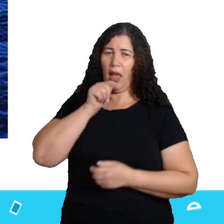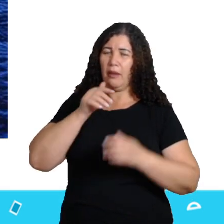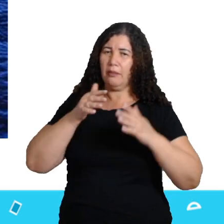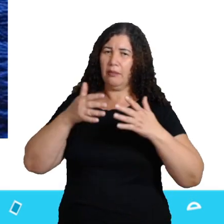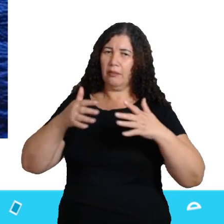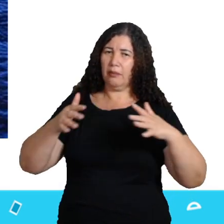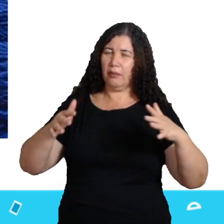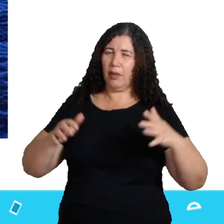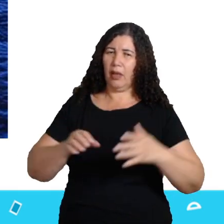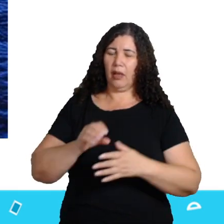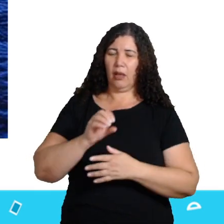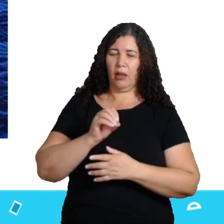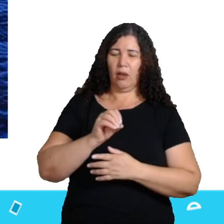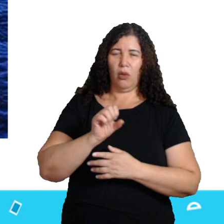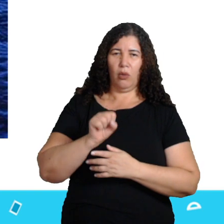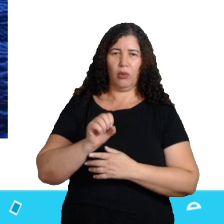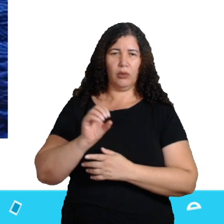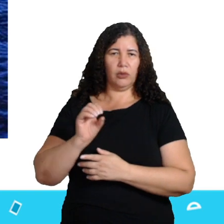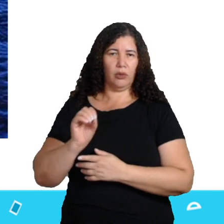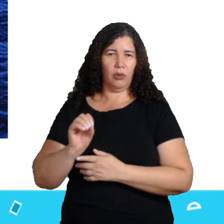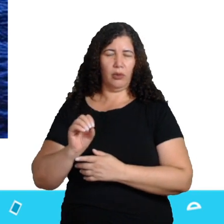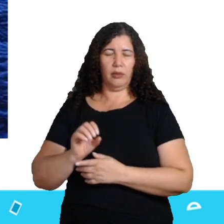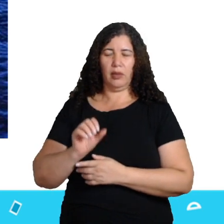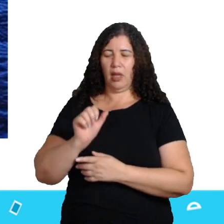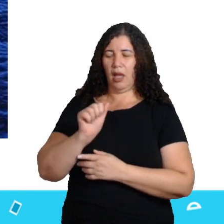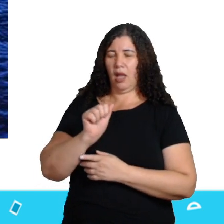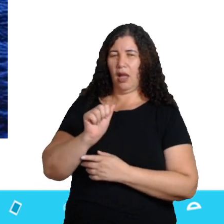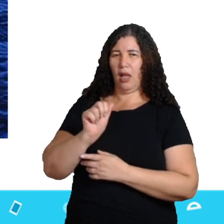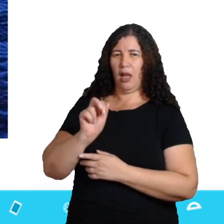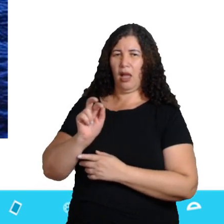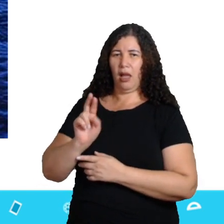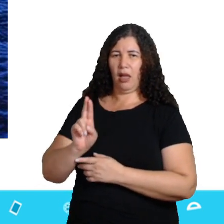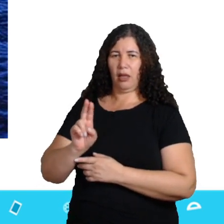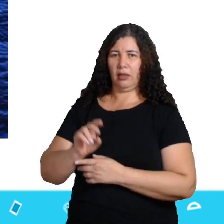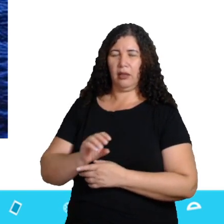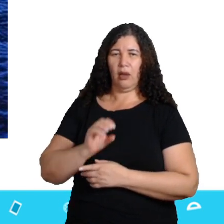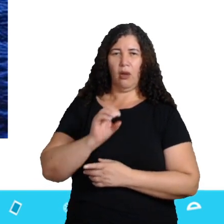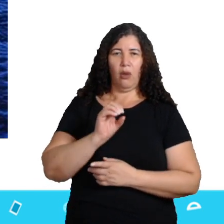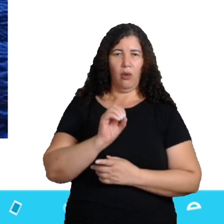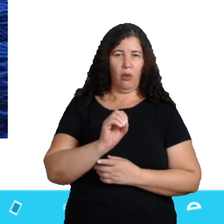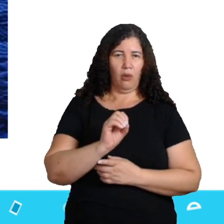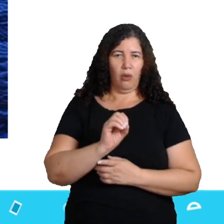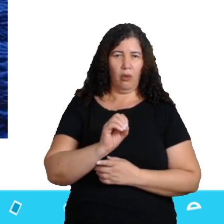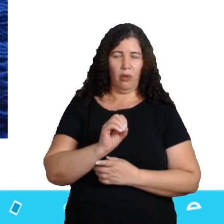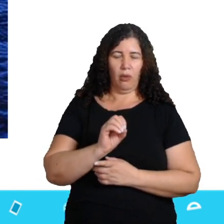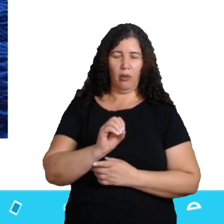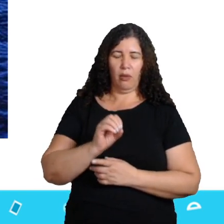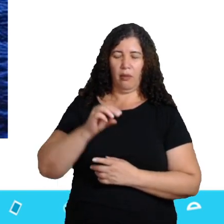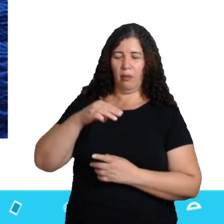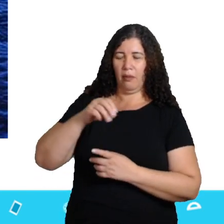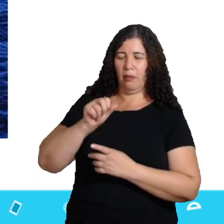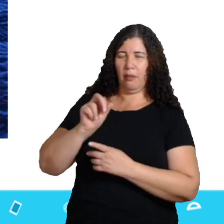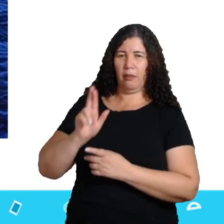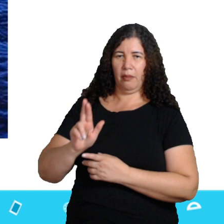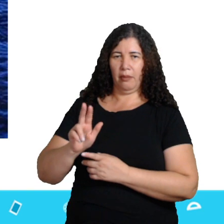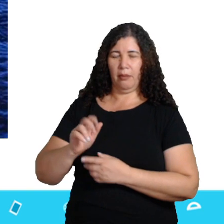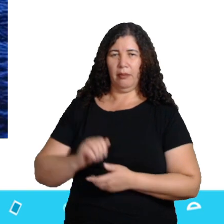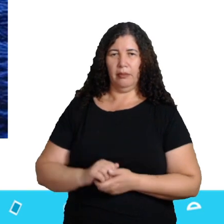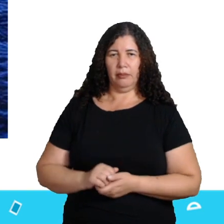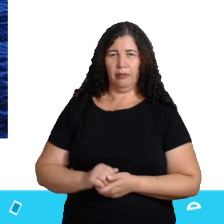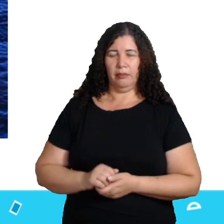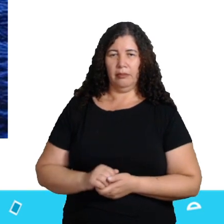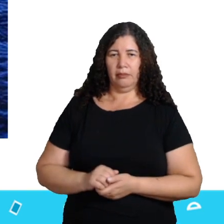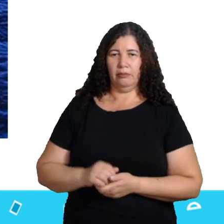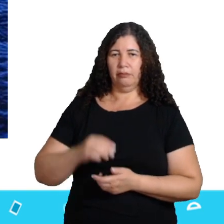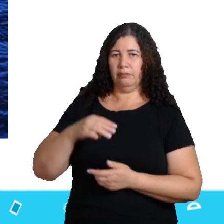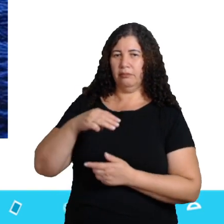os, o, ar, o mar, ma.